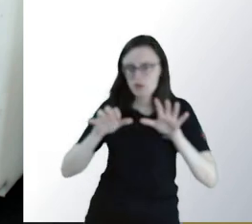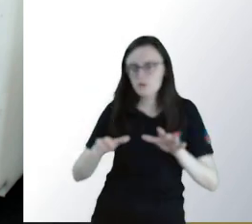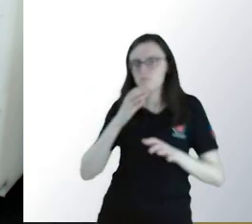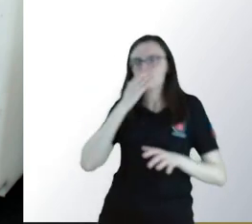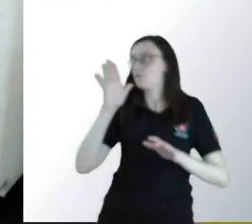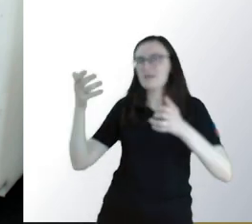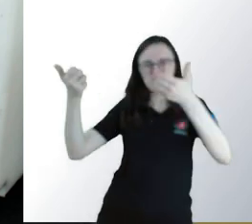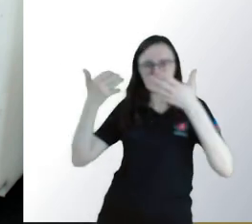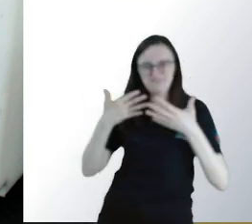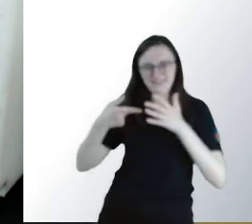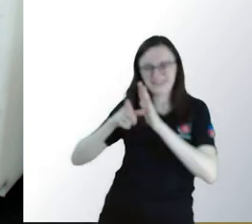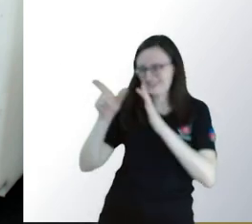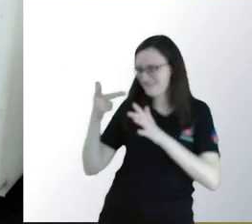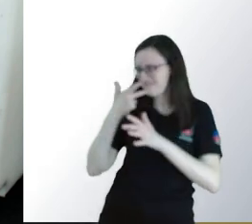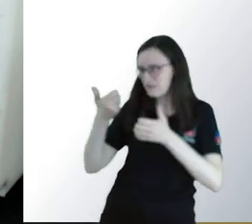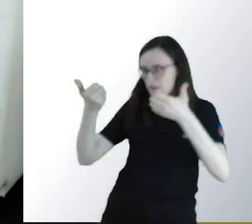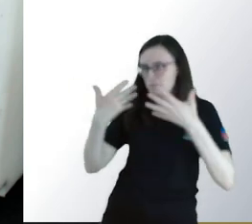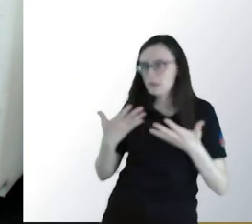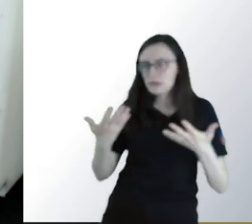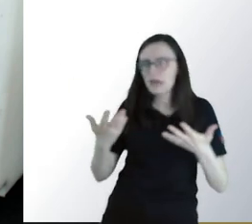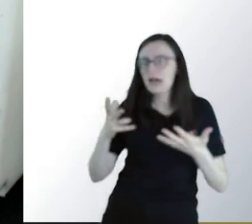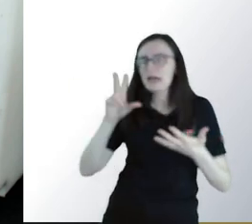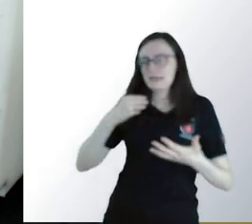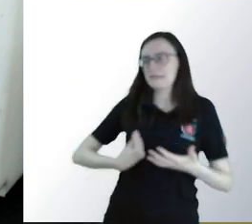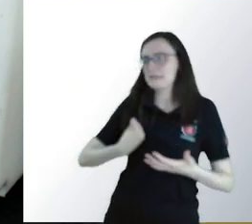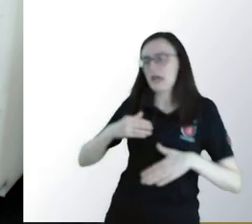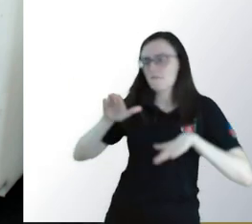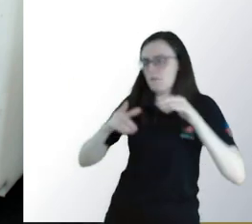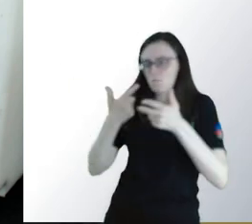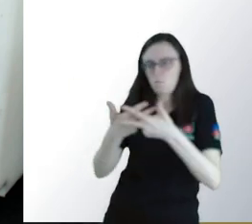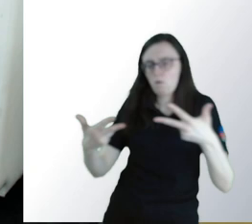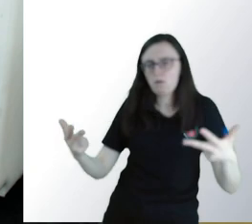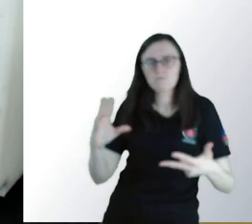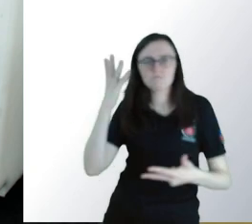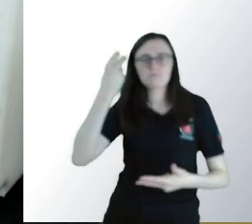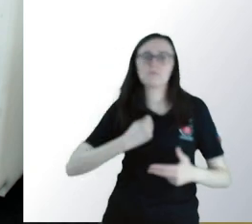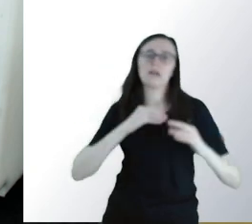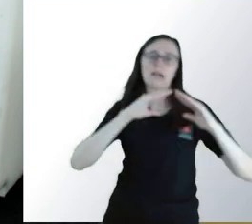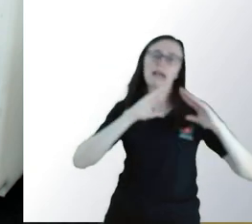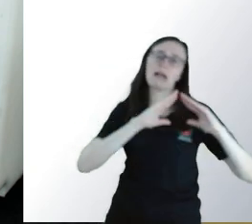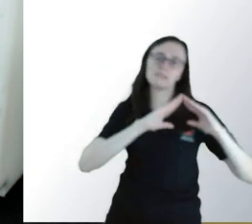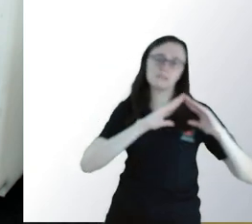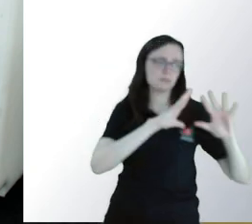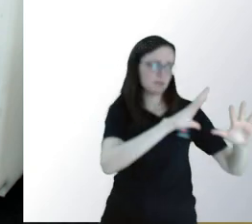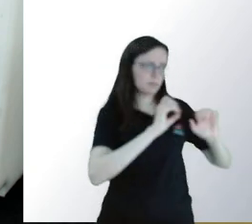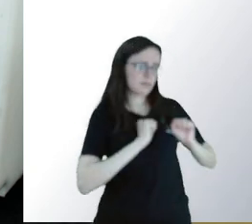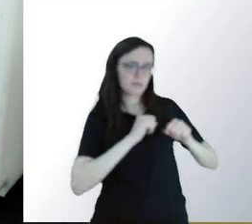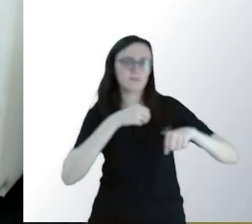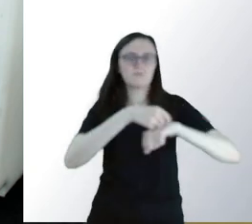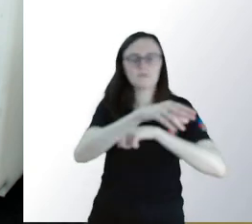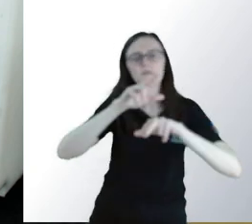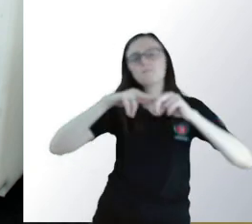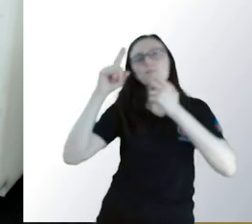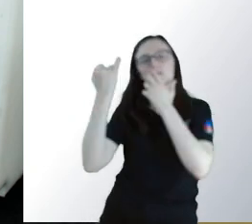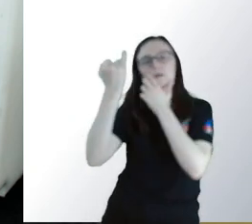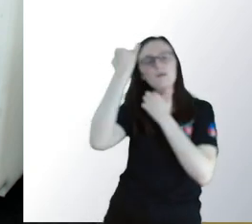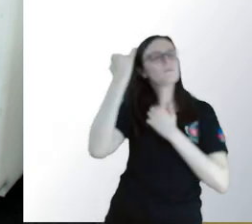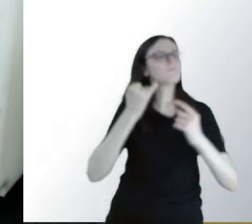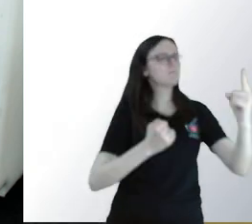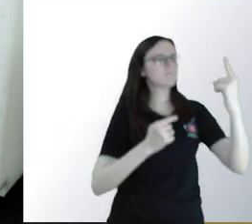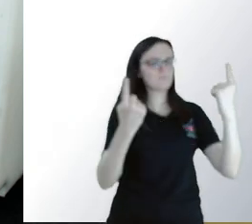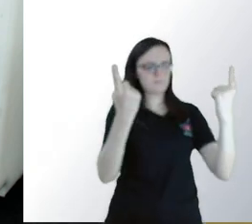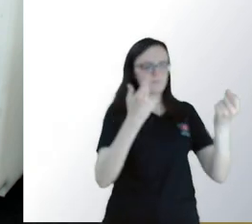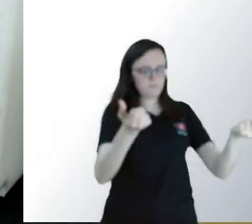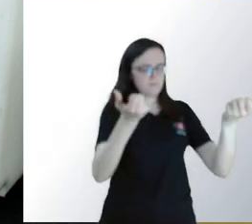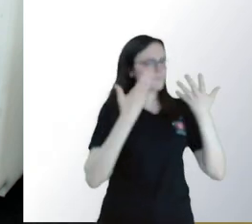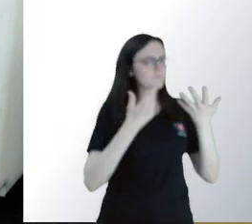você falou anteriormente, ele está reproduzindo uma coisa que ele, de repente, está vivenciando em casa. Então, é importante fazer a oitiva de dois. Não sugiro